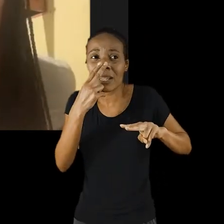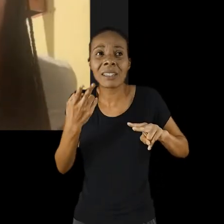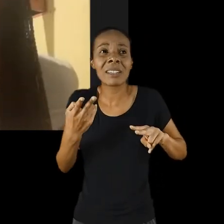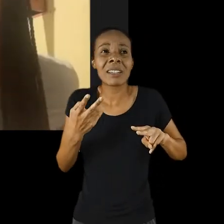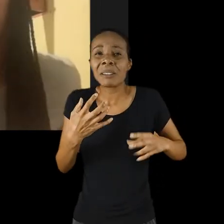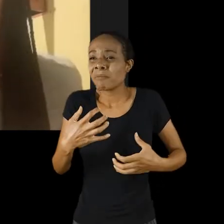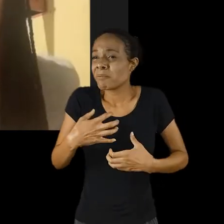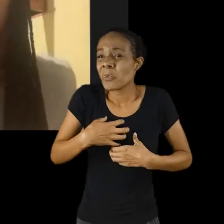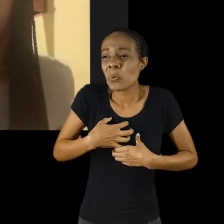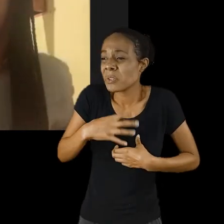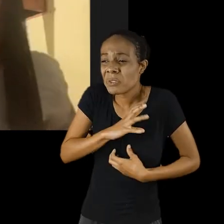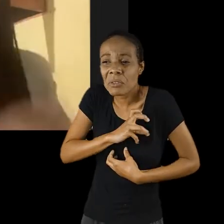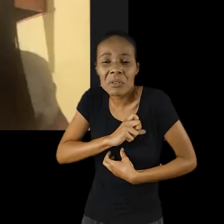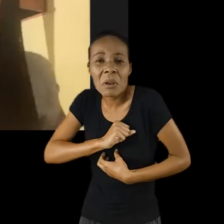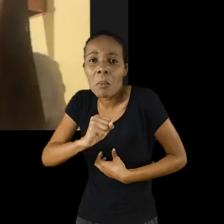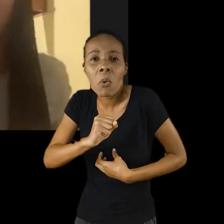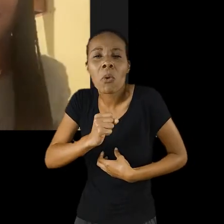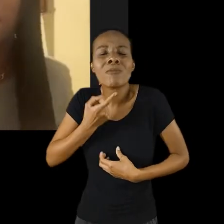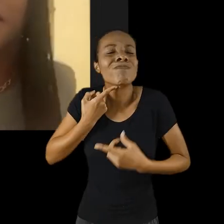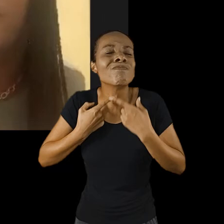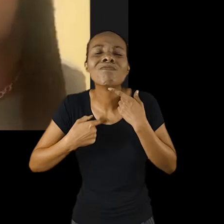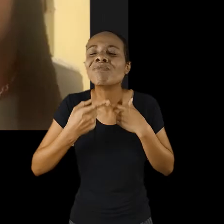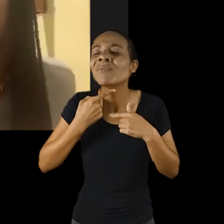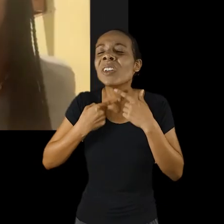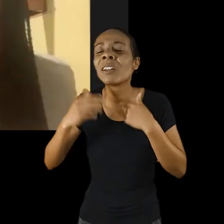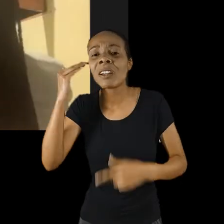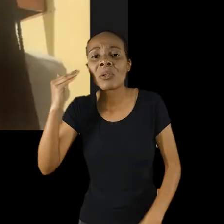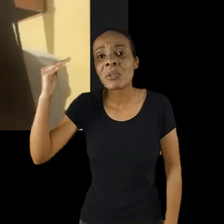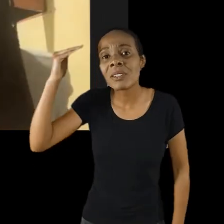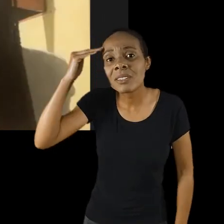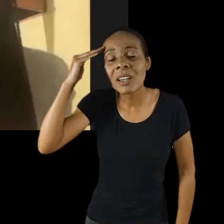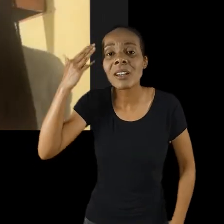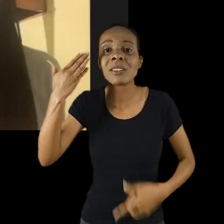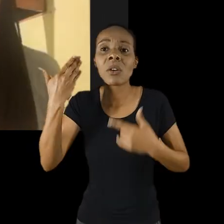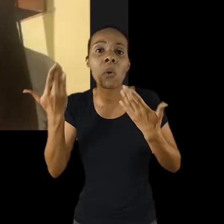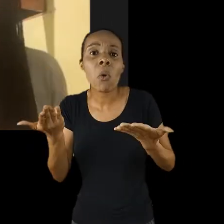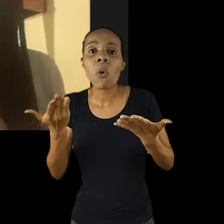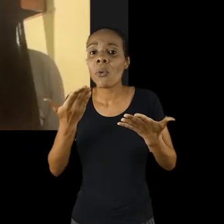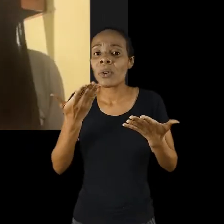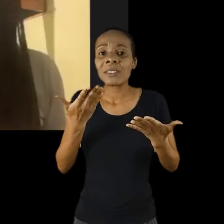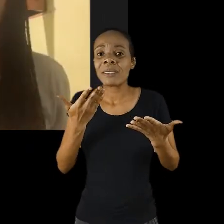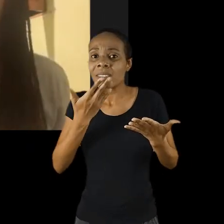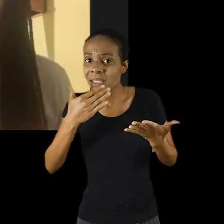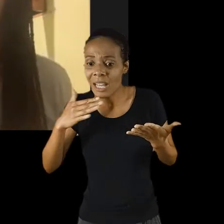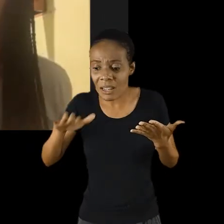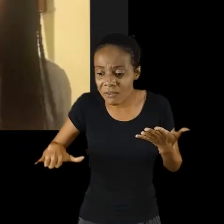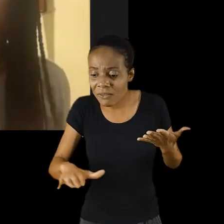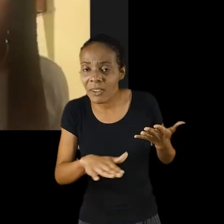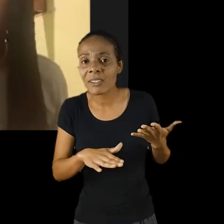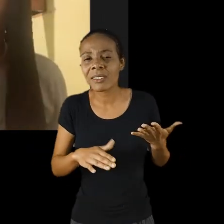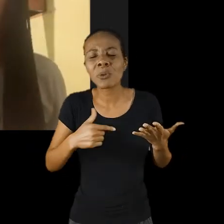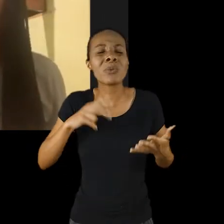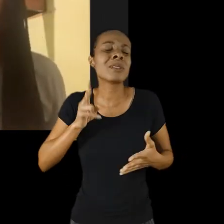amada, por não ter sido desejada na adolescência, na infância, como a maioria das pessoas brancas e cisgêneras, eu sempre tive medo do